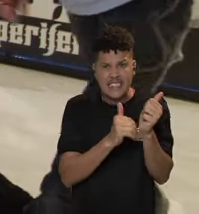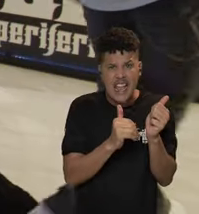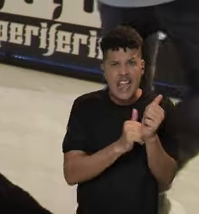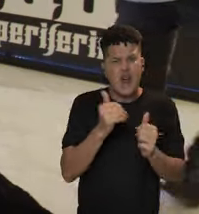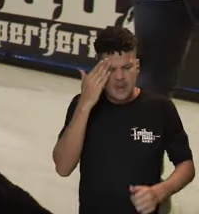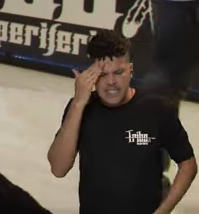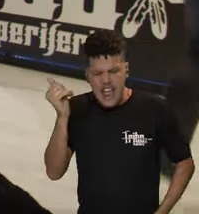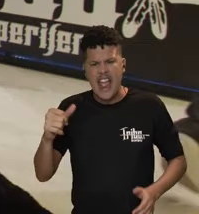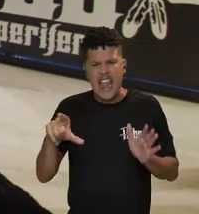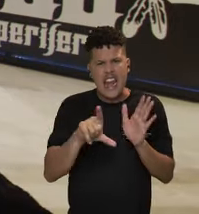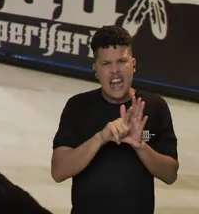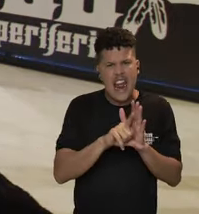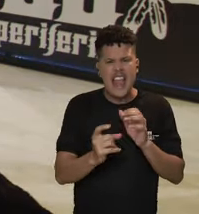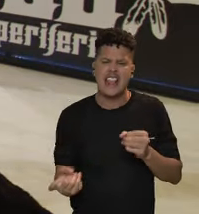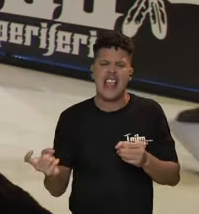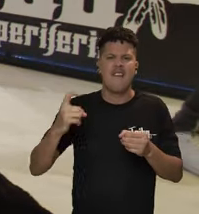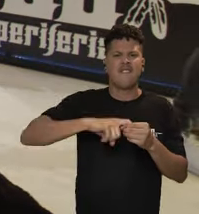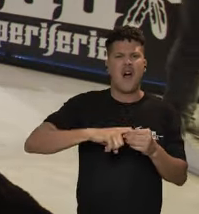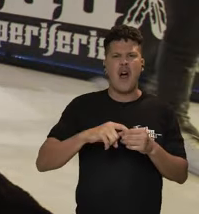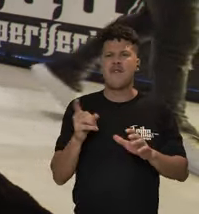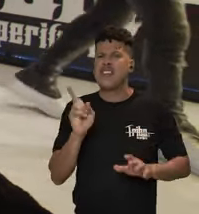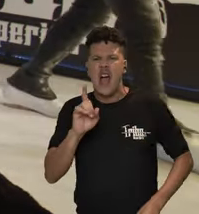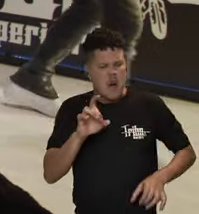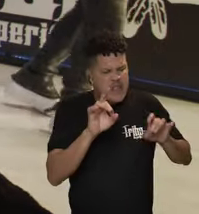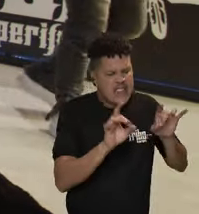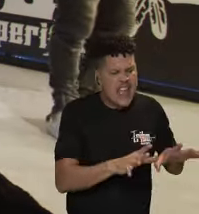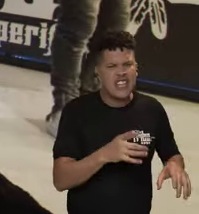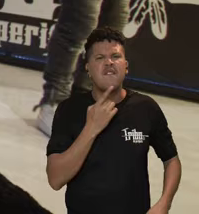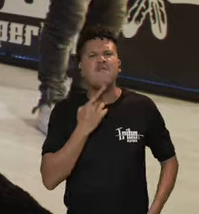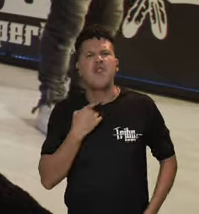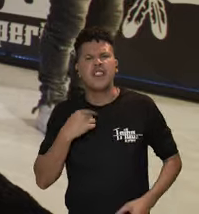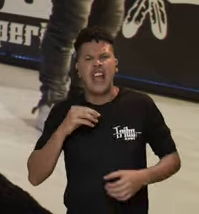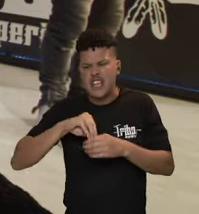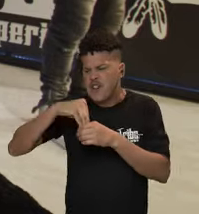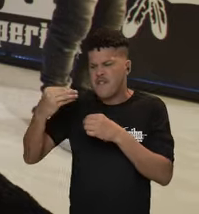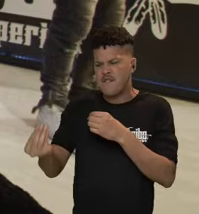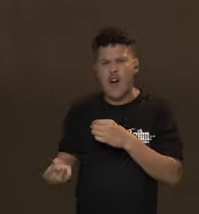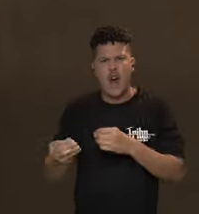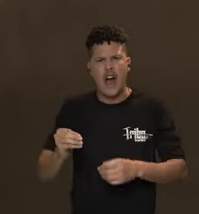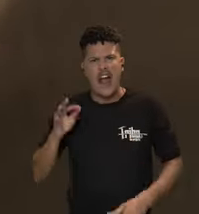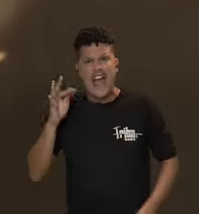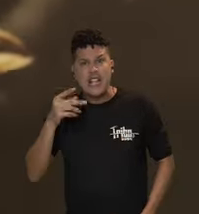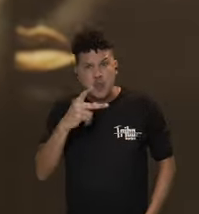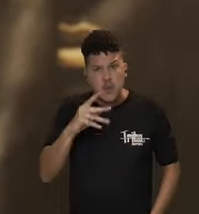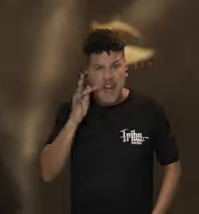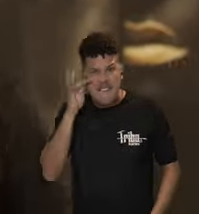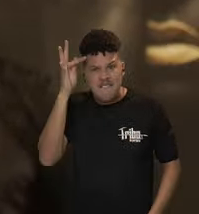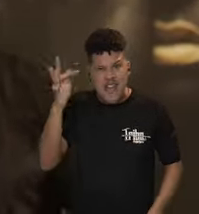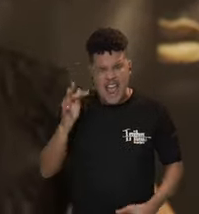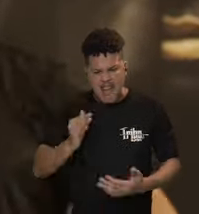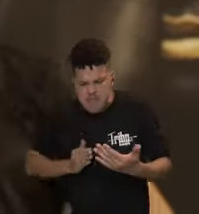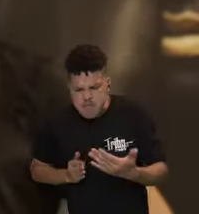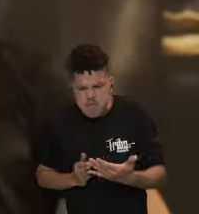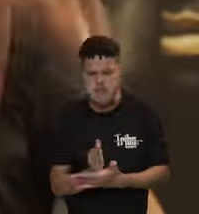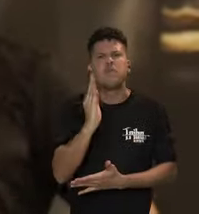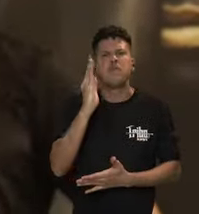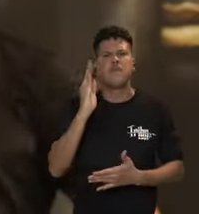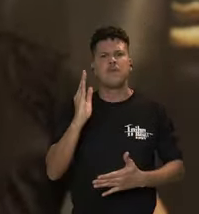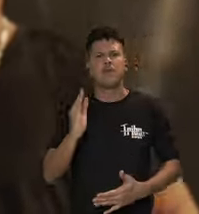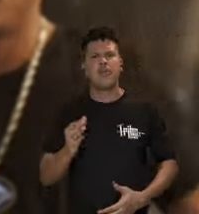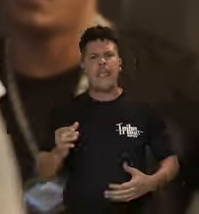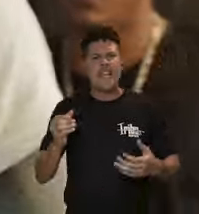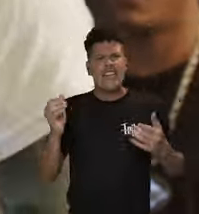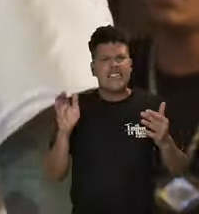retorno é em dobro. Não deixa a vontade lá fora. Quando sua fé foi de outro nível, passar por incrível fazendo história.